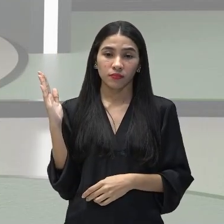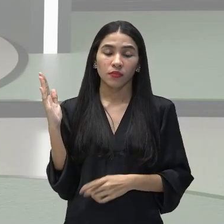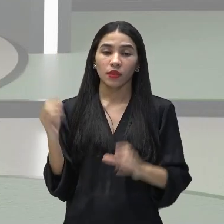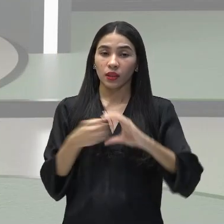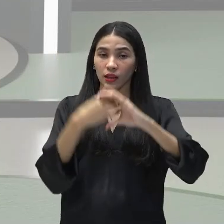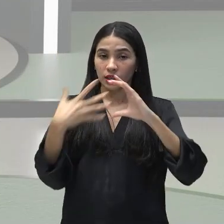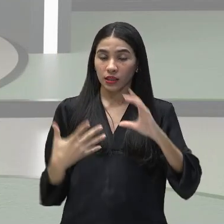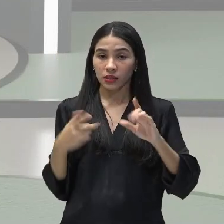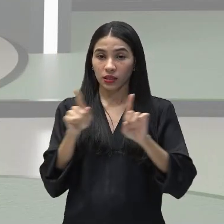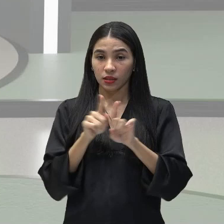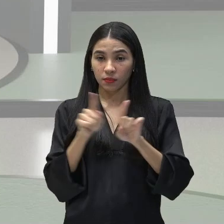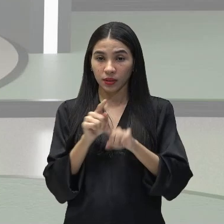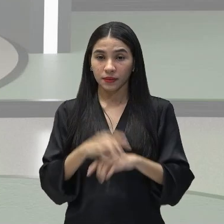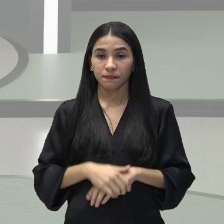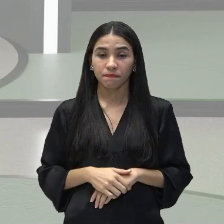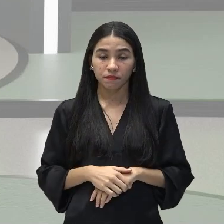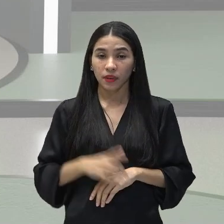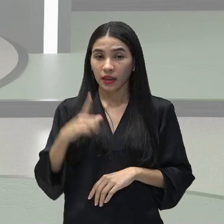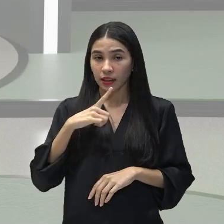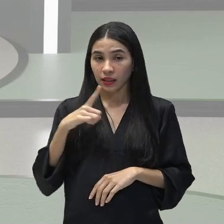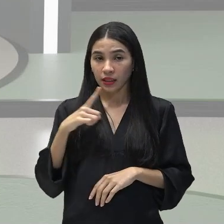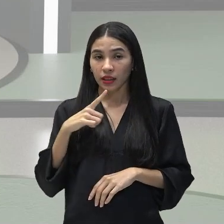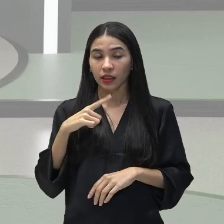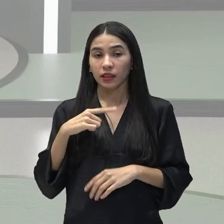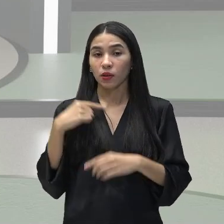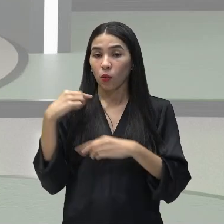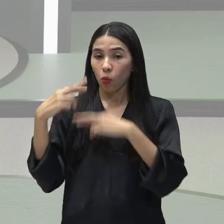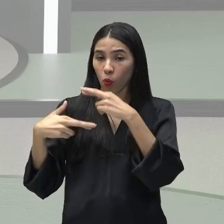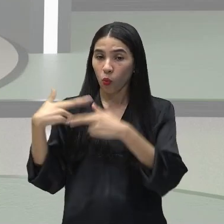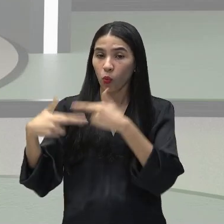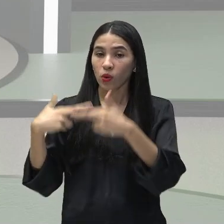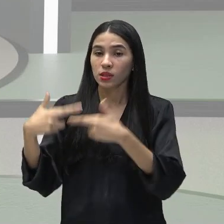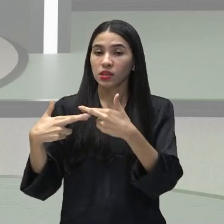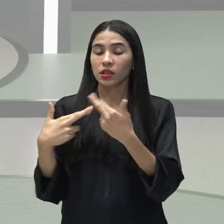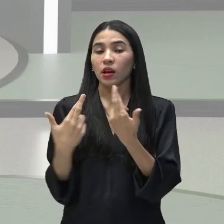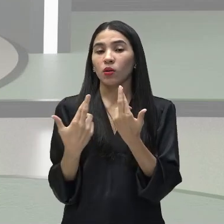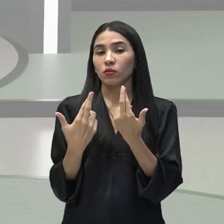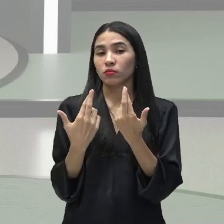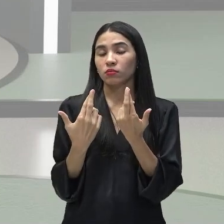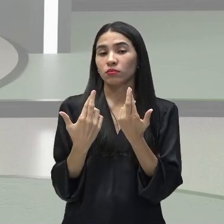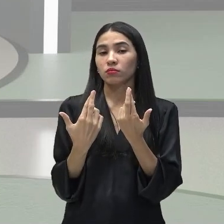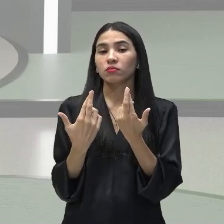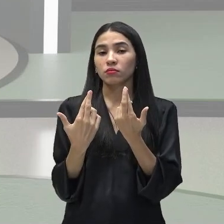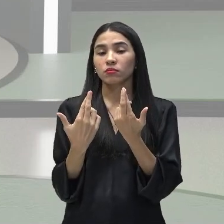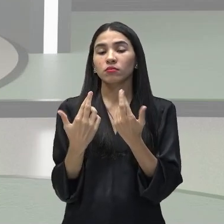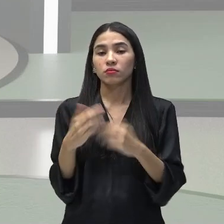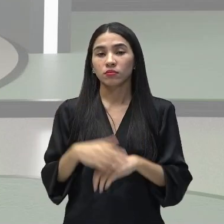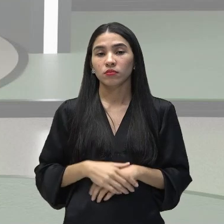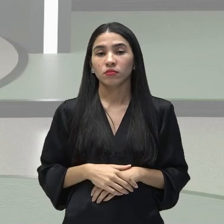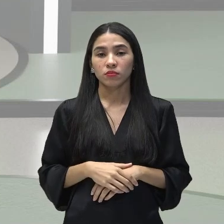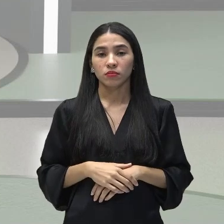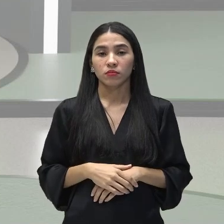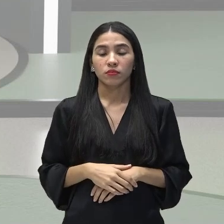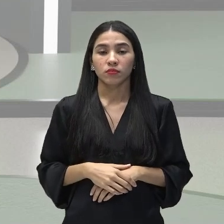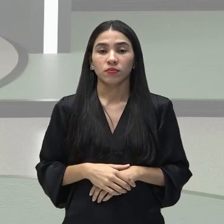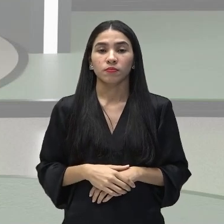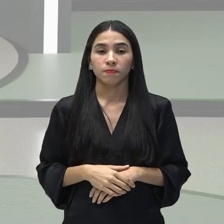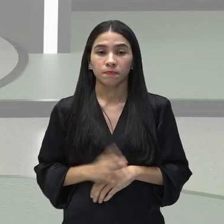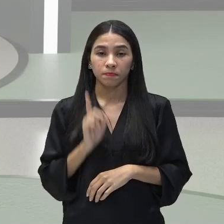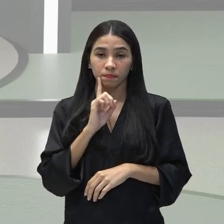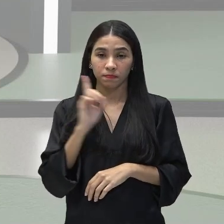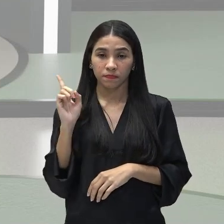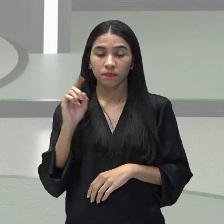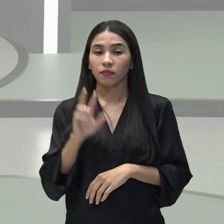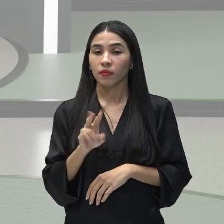características afins, sendo que eles têm um ancestral em comum, que é comum dos outros primatas. Isso aqui é o que